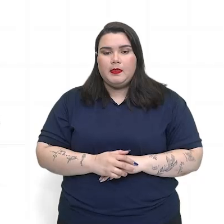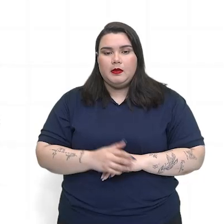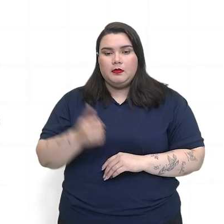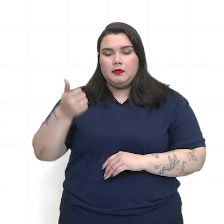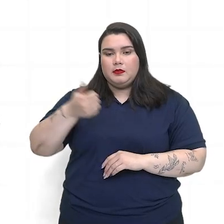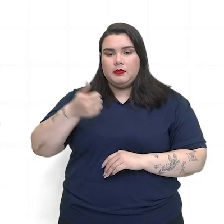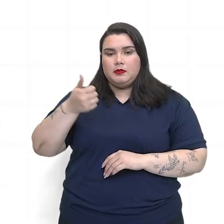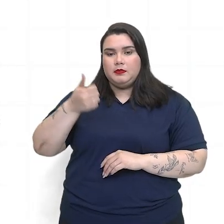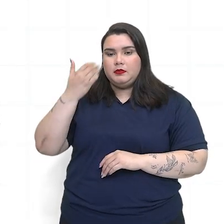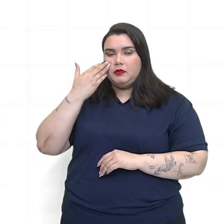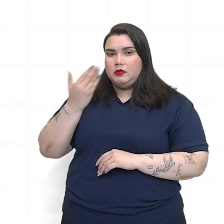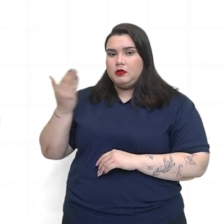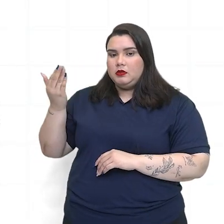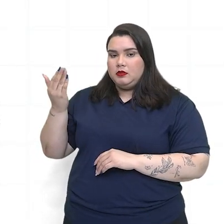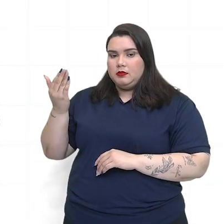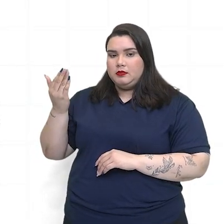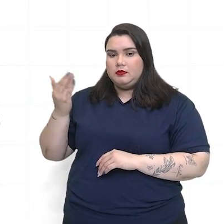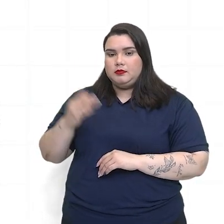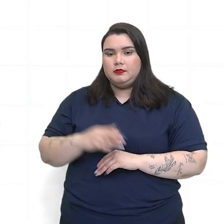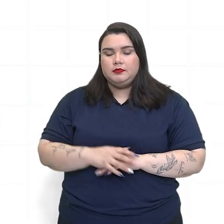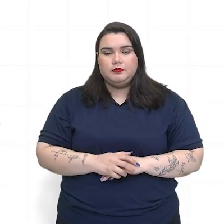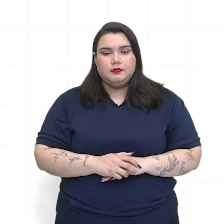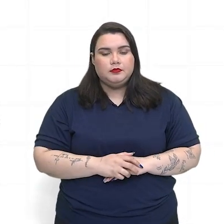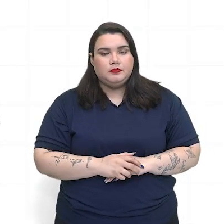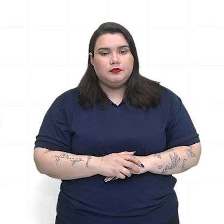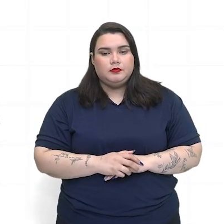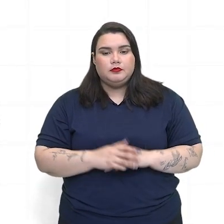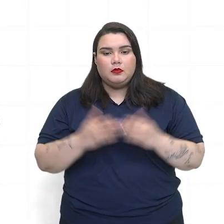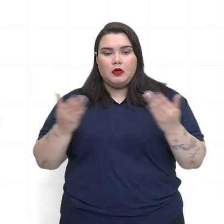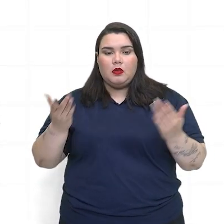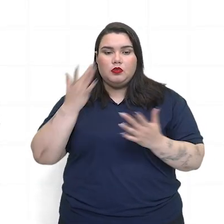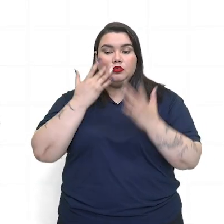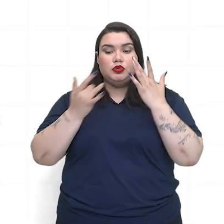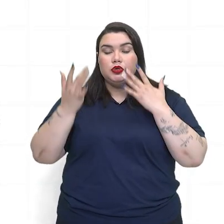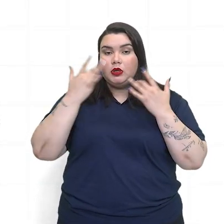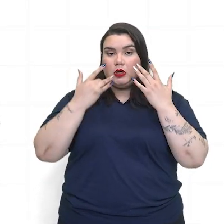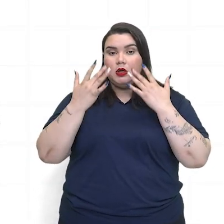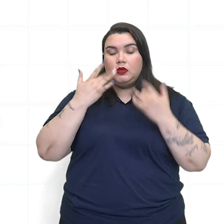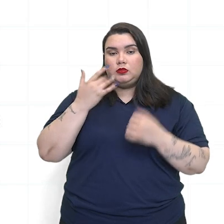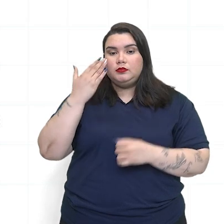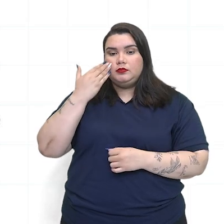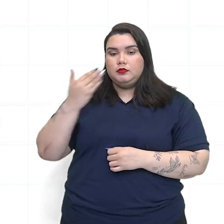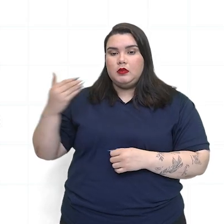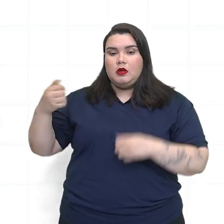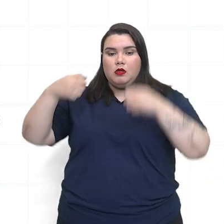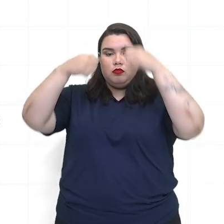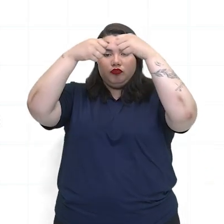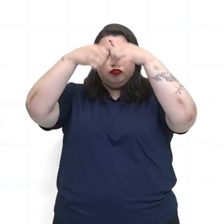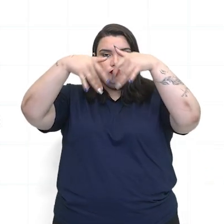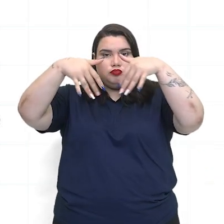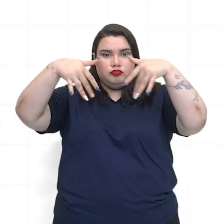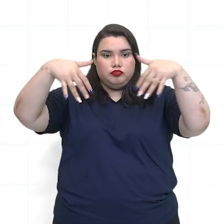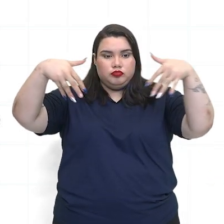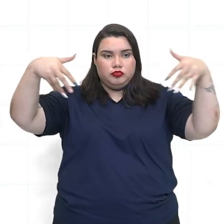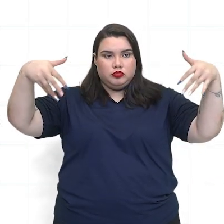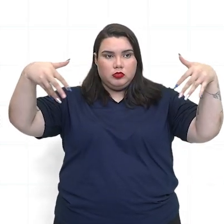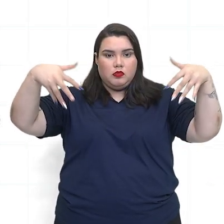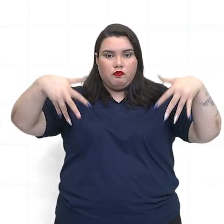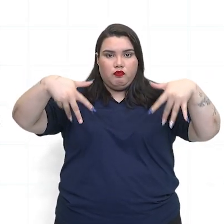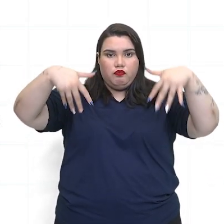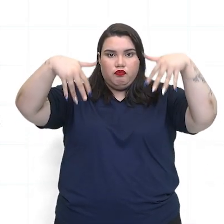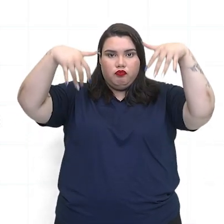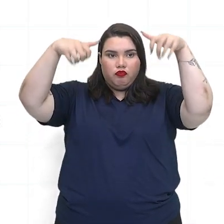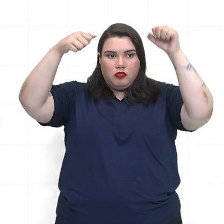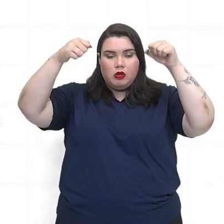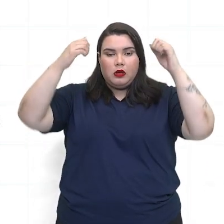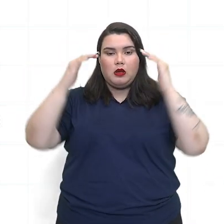de um gênero dramático para vocês. Observem bem, olha, uma peça teatral. O pano abre na casa de